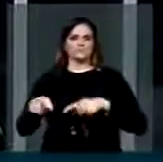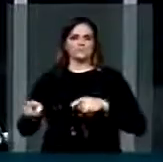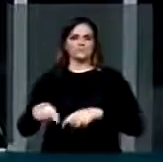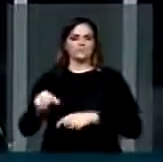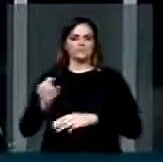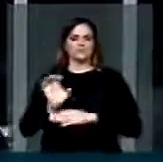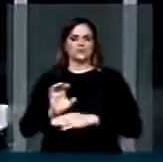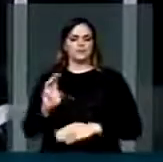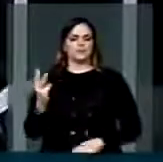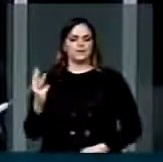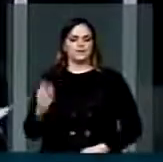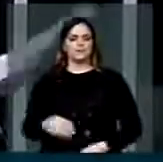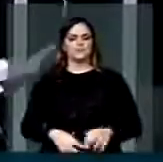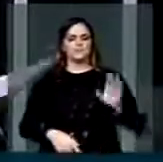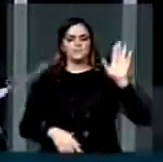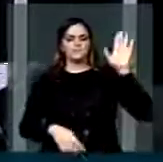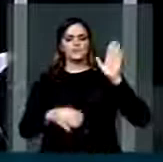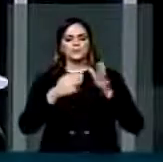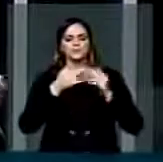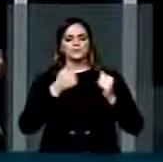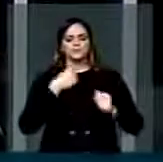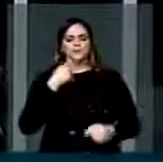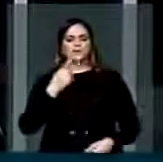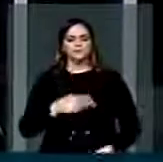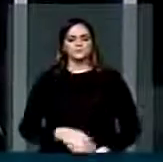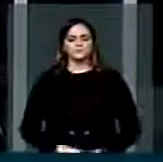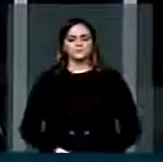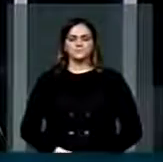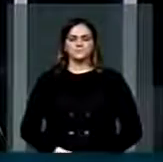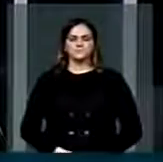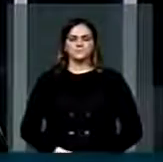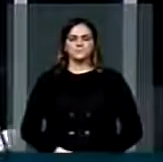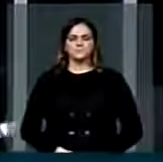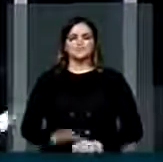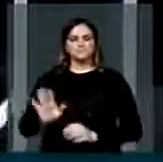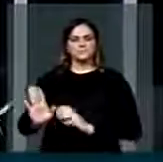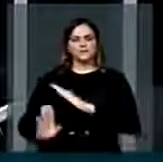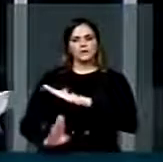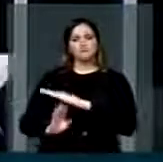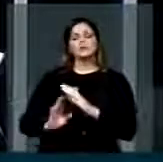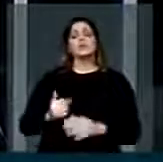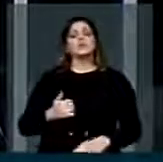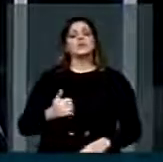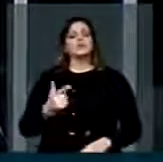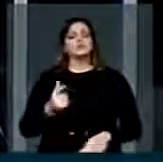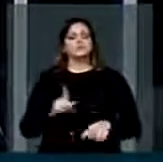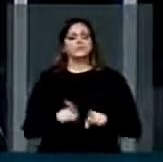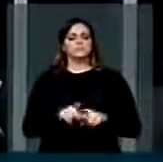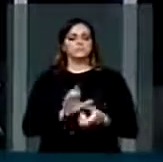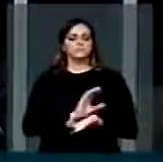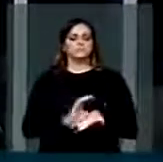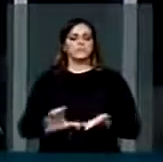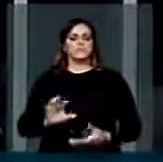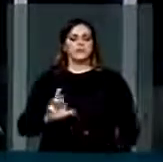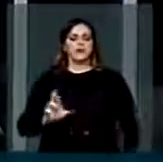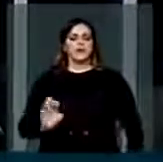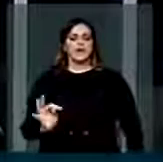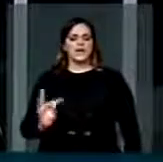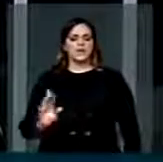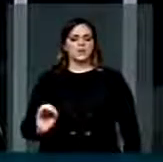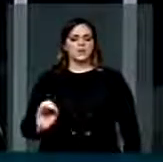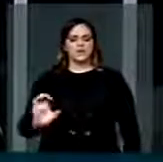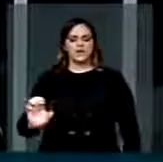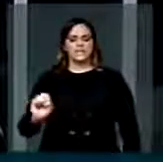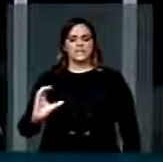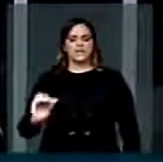E também, vou lhe conceder a parte, também, dentro desses recursos, coloquei para retas escavadeiras, coloquei uma reta escavadeira para Porto